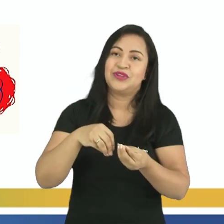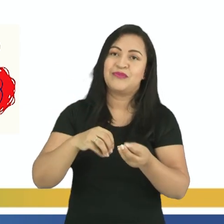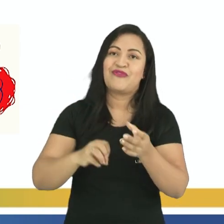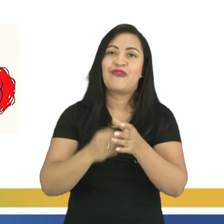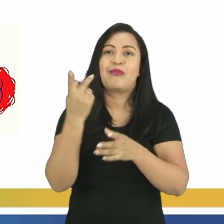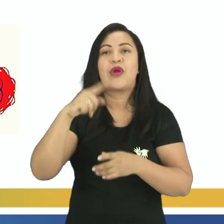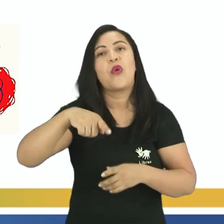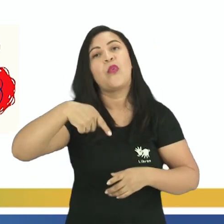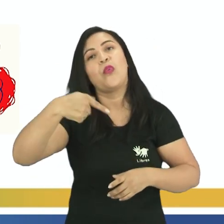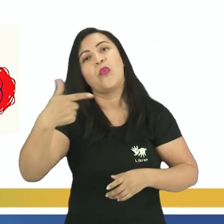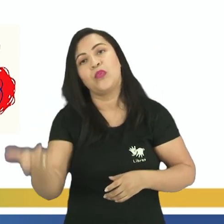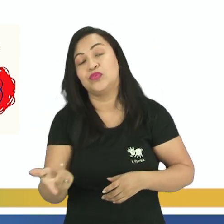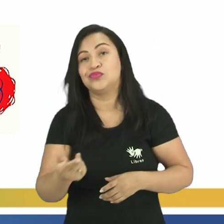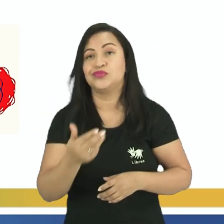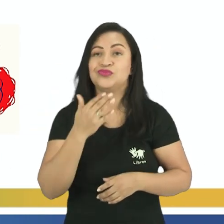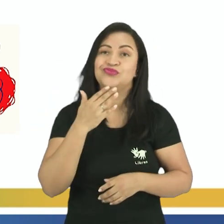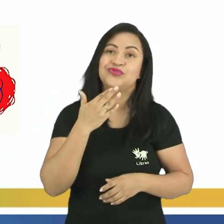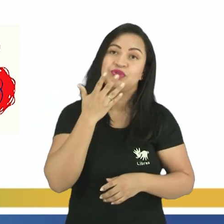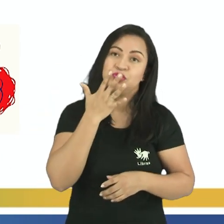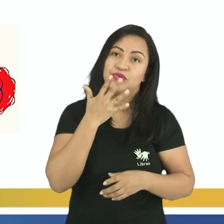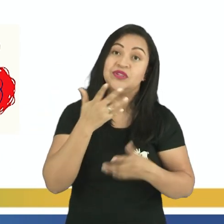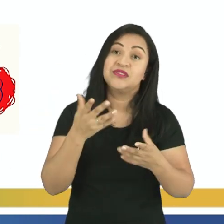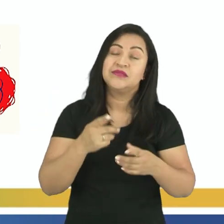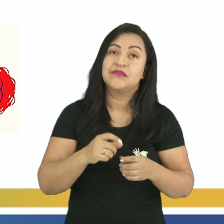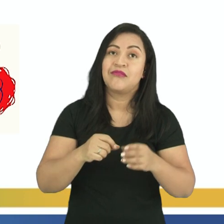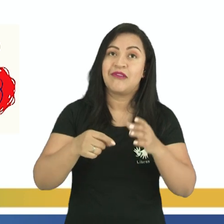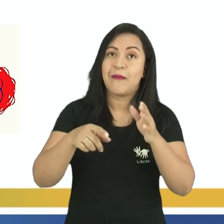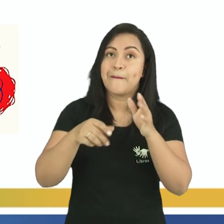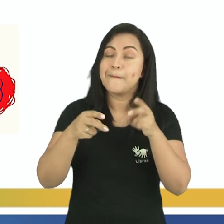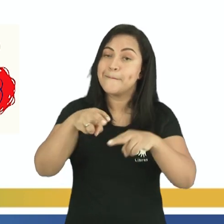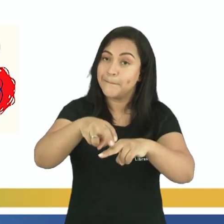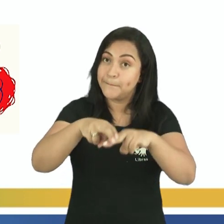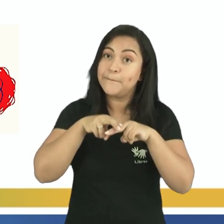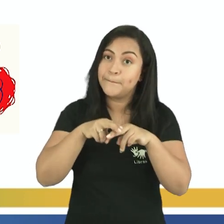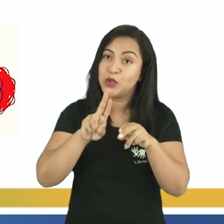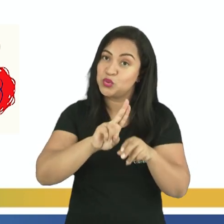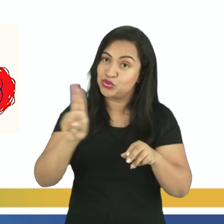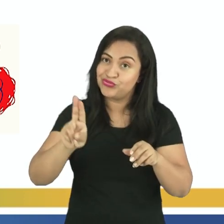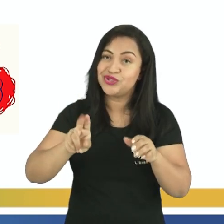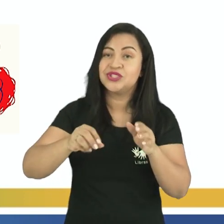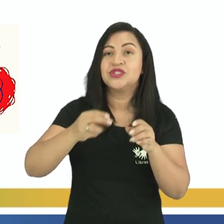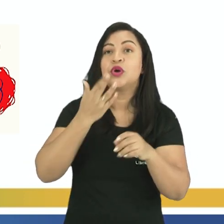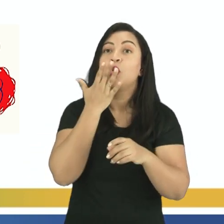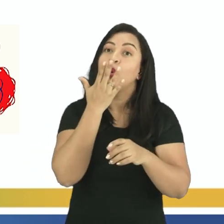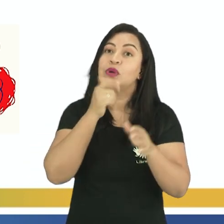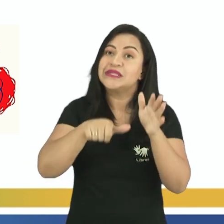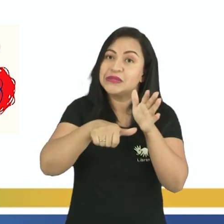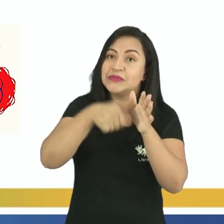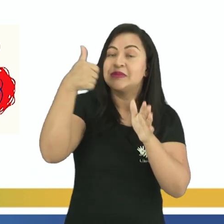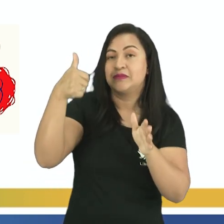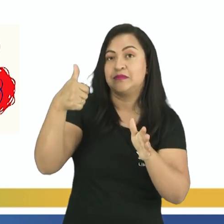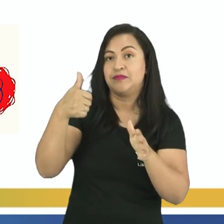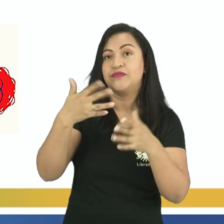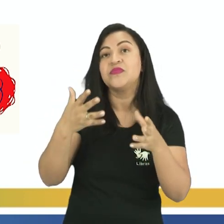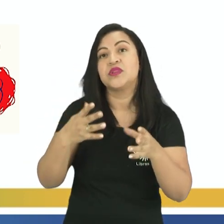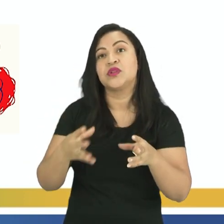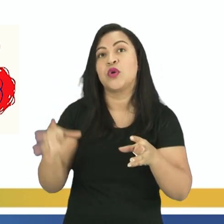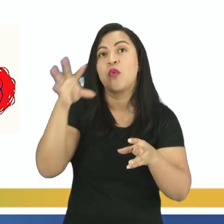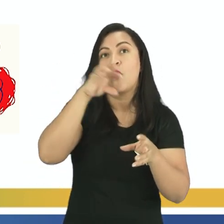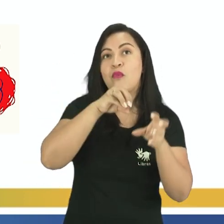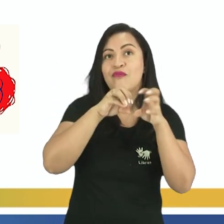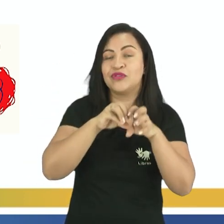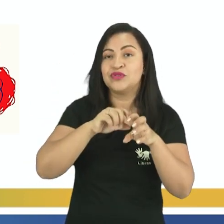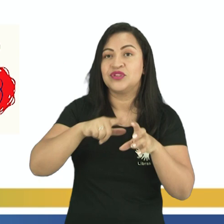formam elas, por isso que nós chamamos de primárias. E é a partir da mistura dessas cores primárias que nós temos a formação das